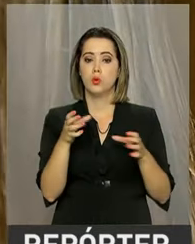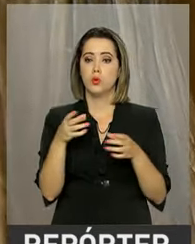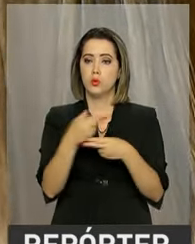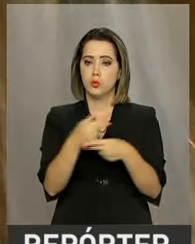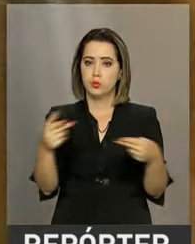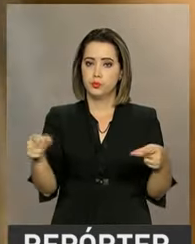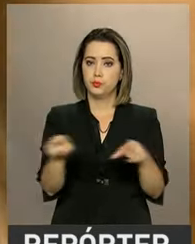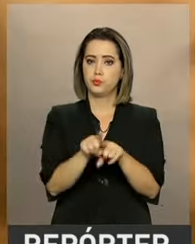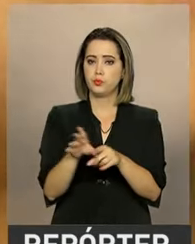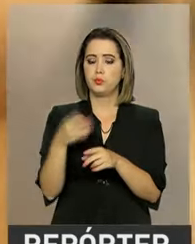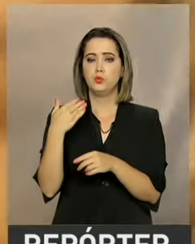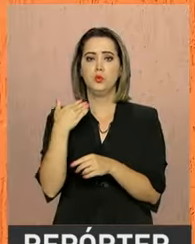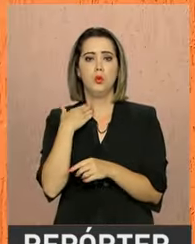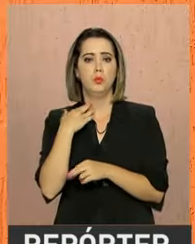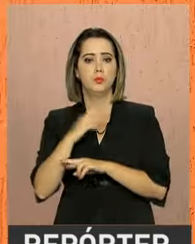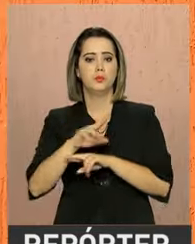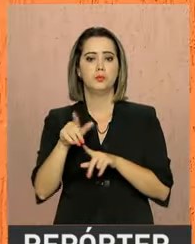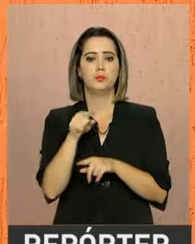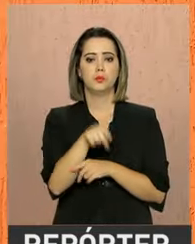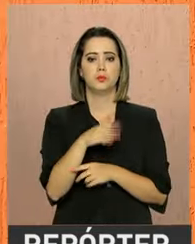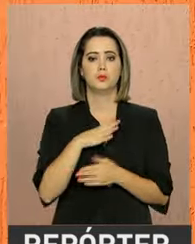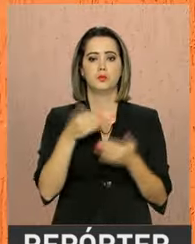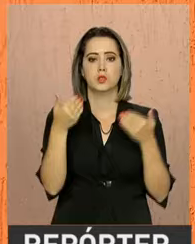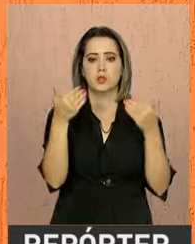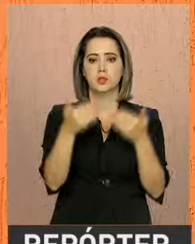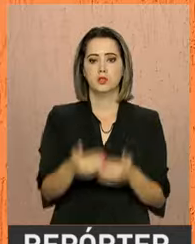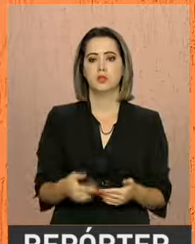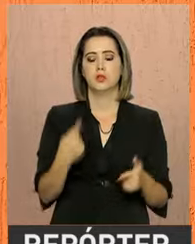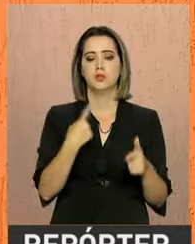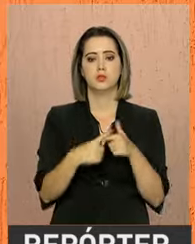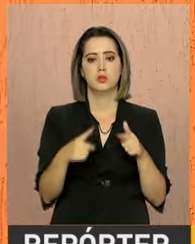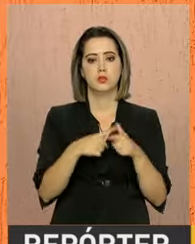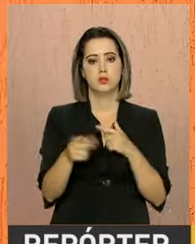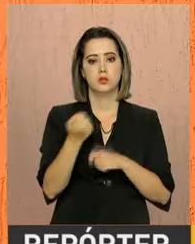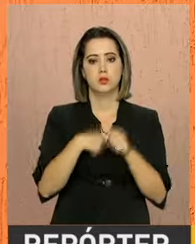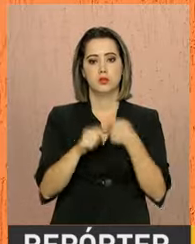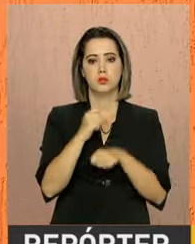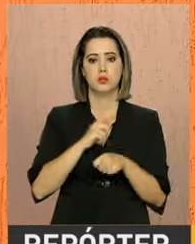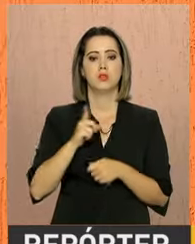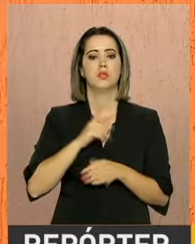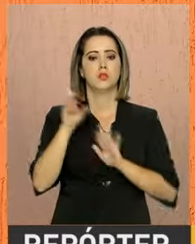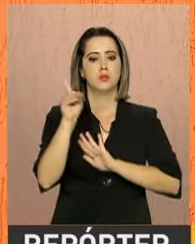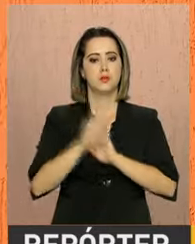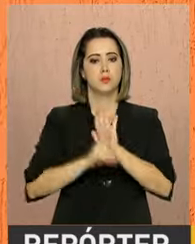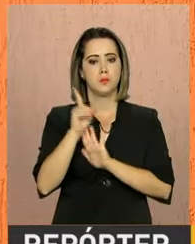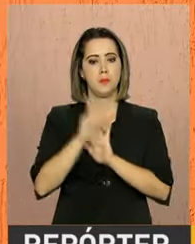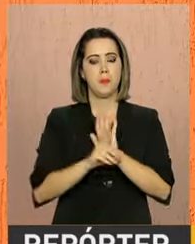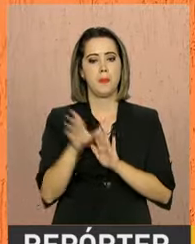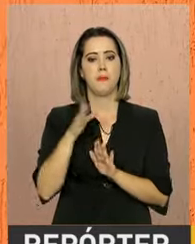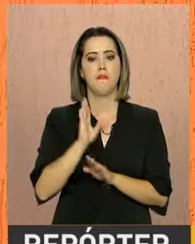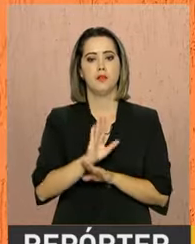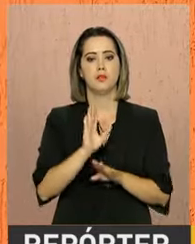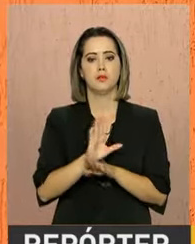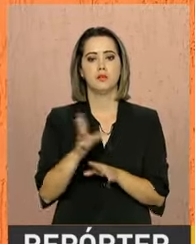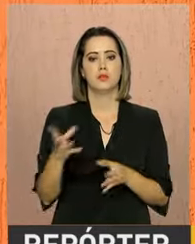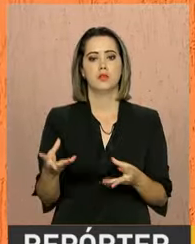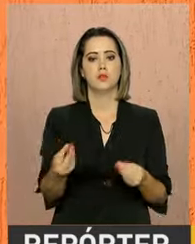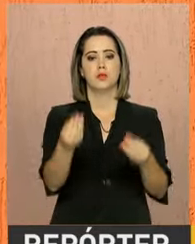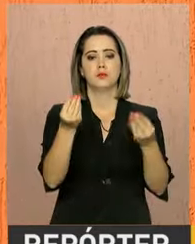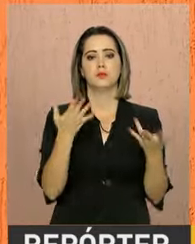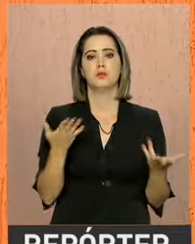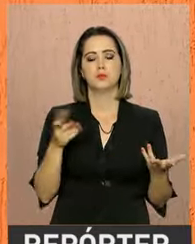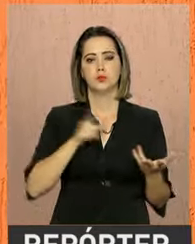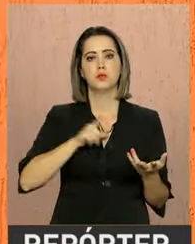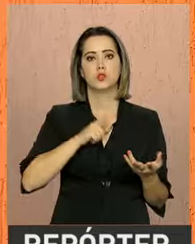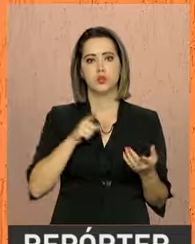dinheiro vai chegar em boa hora diante da crise algumas dívidas que eu adquiri Então vai ajudar muito é então já